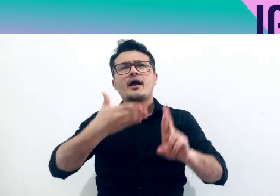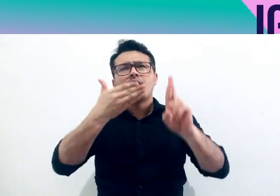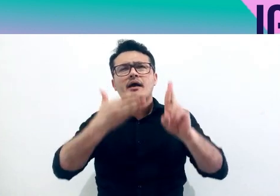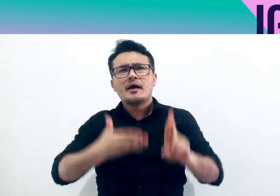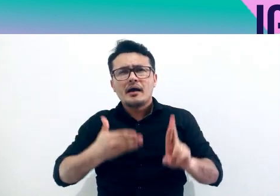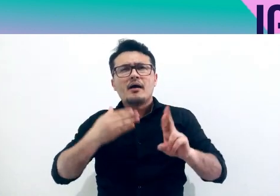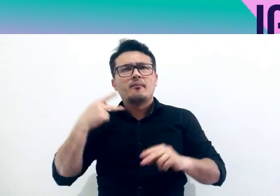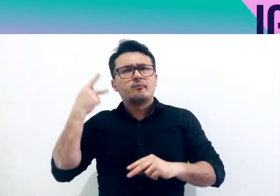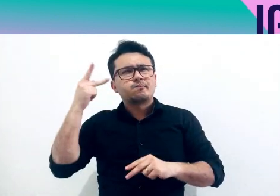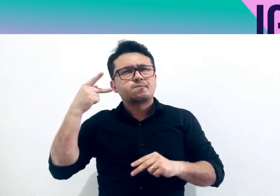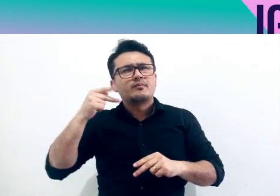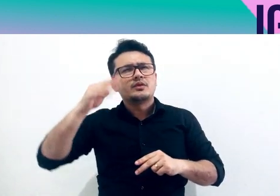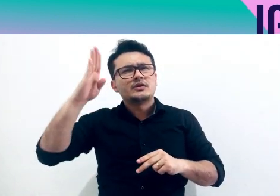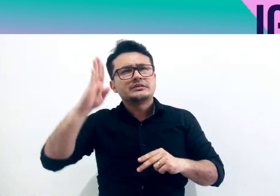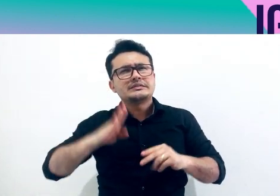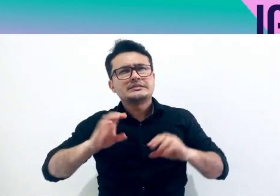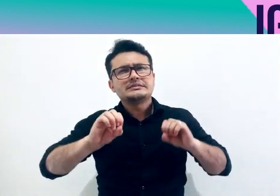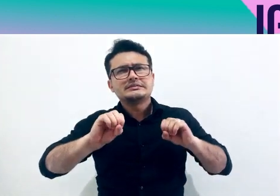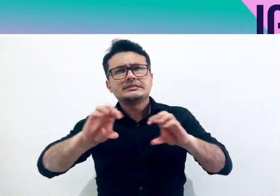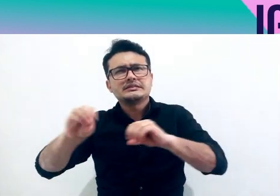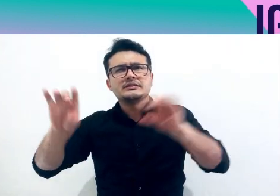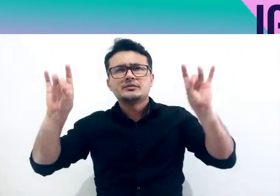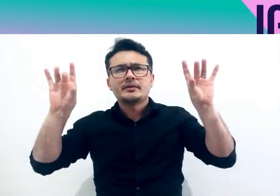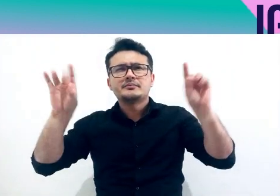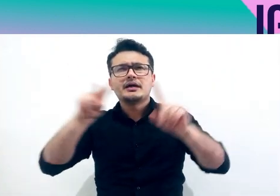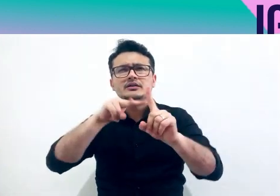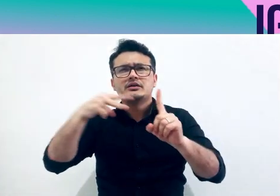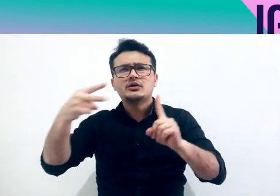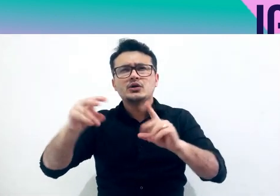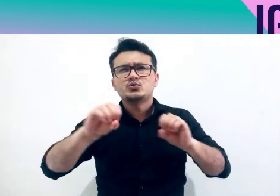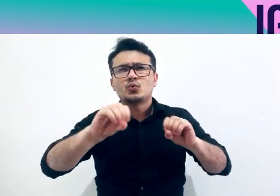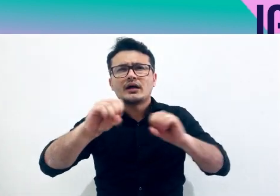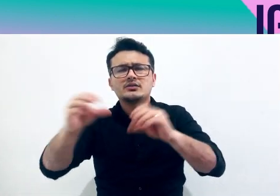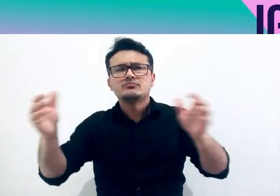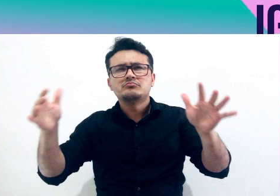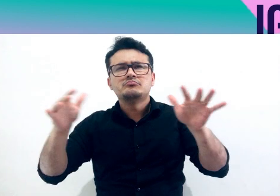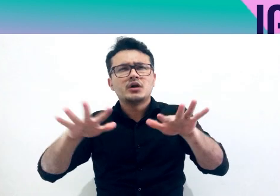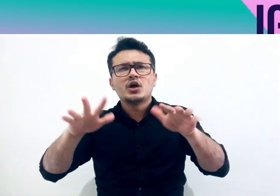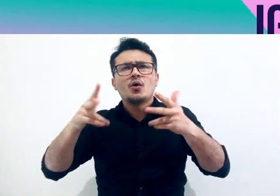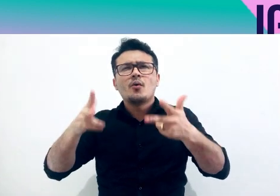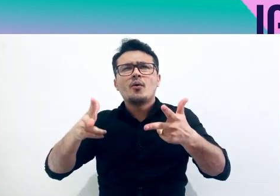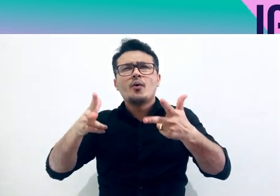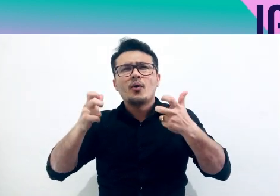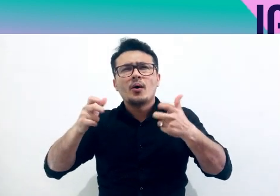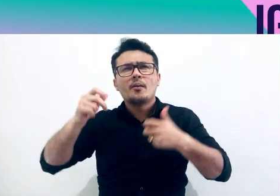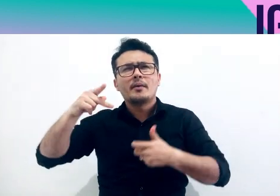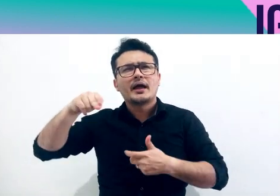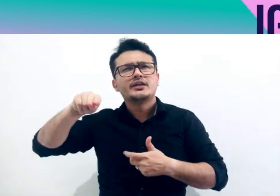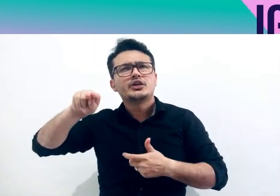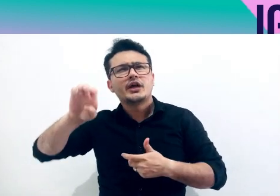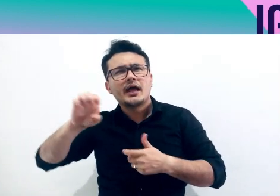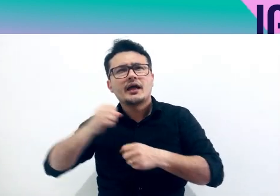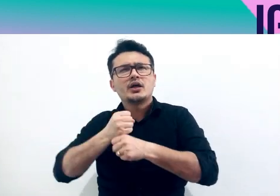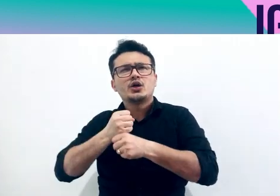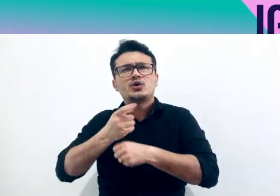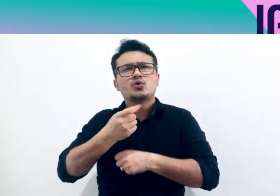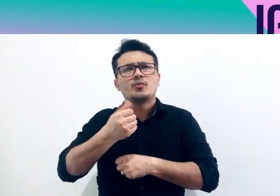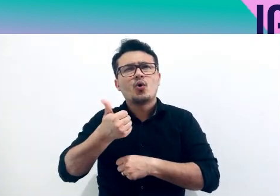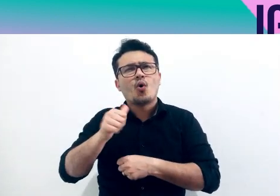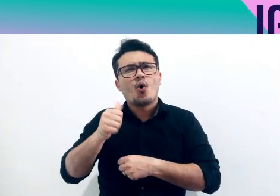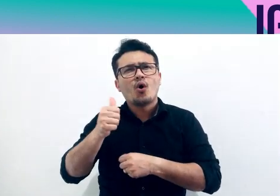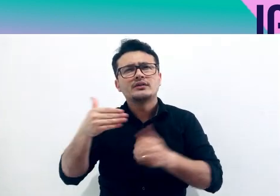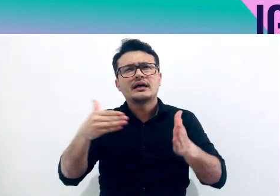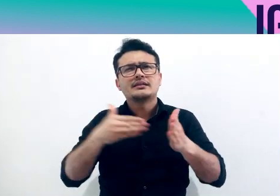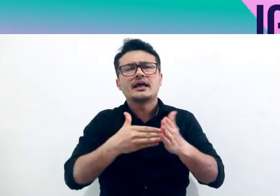de Educação Especial numa perspectiva de educação inclusiva e o que prevê o Plano Nacional de Educação 2011 a